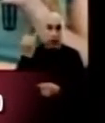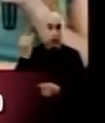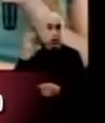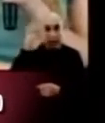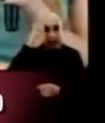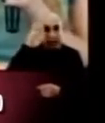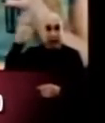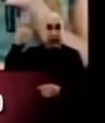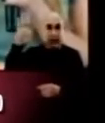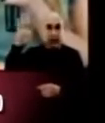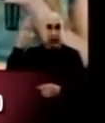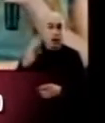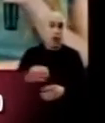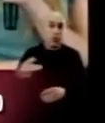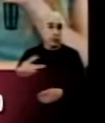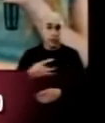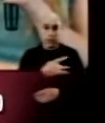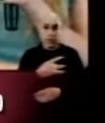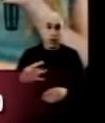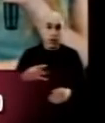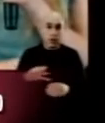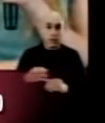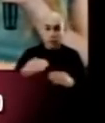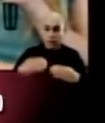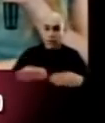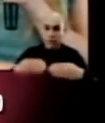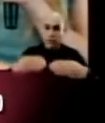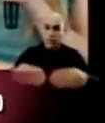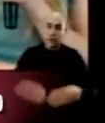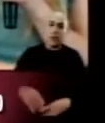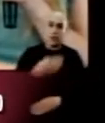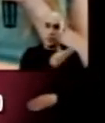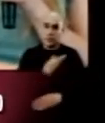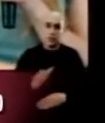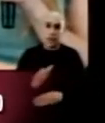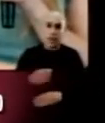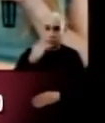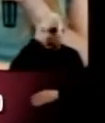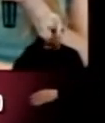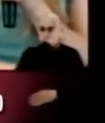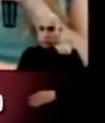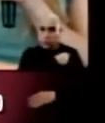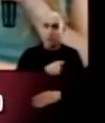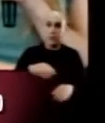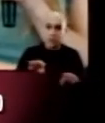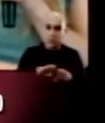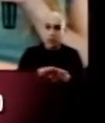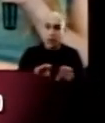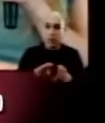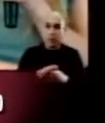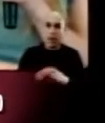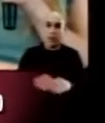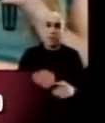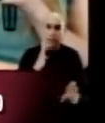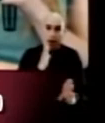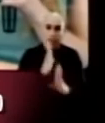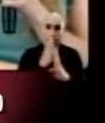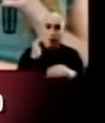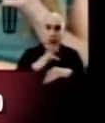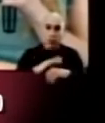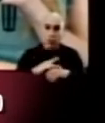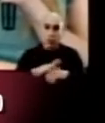padronizado pelo Ministério da Saúde, pelo Estado e pelo município para estar realizando a identificação da doença.